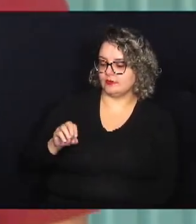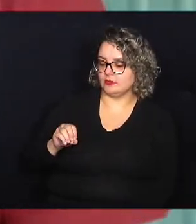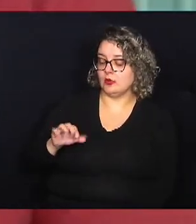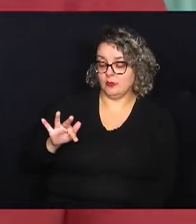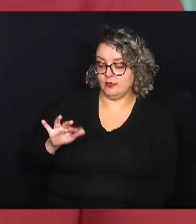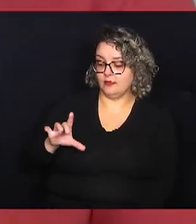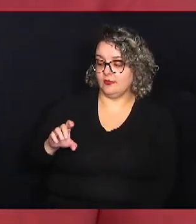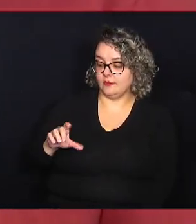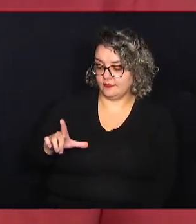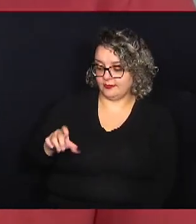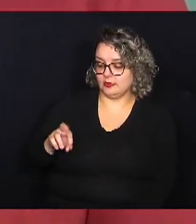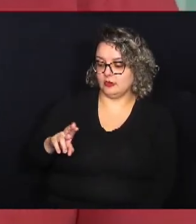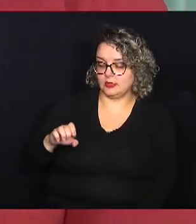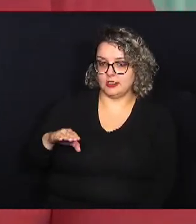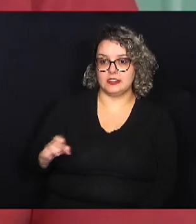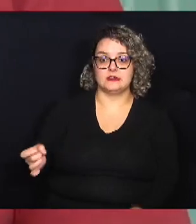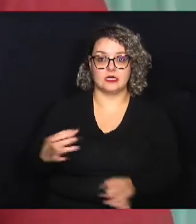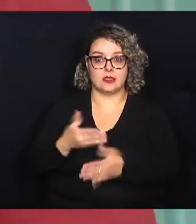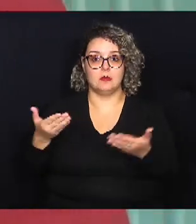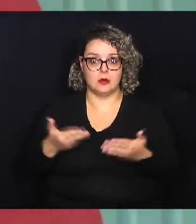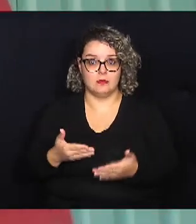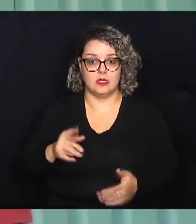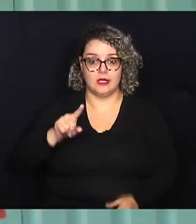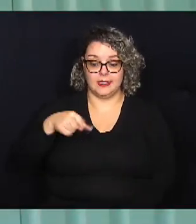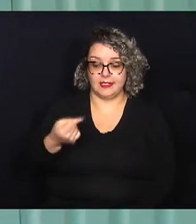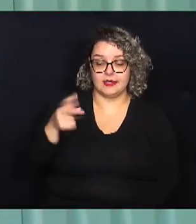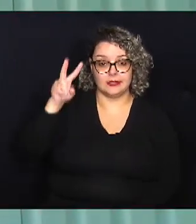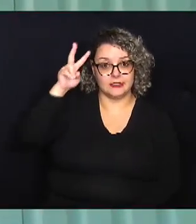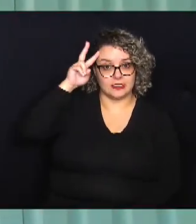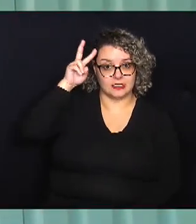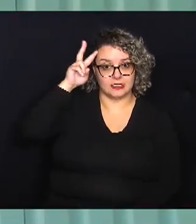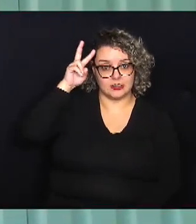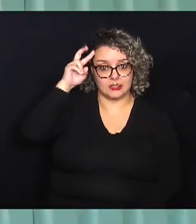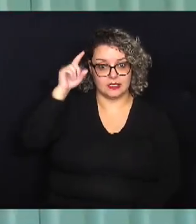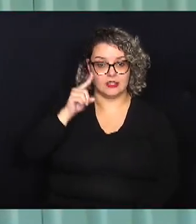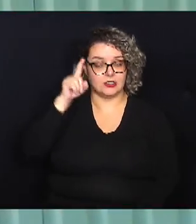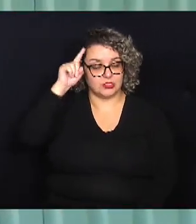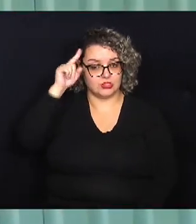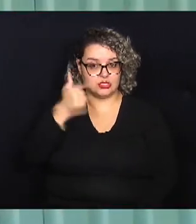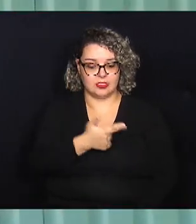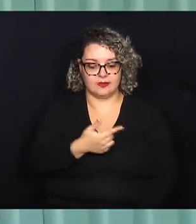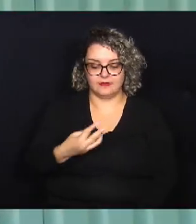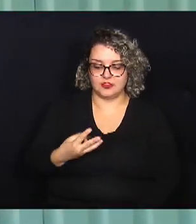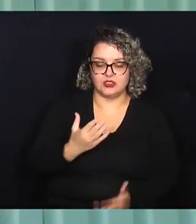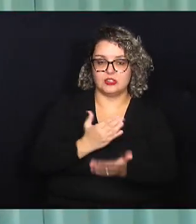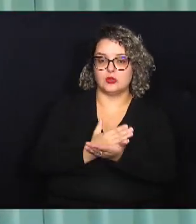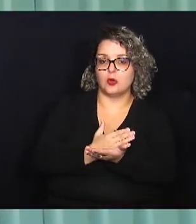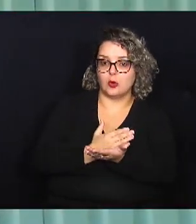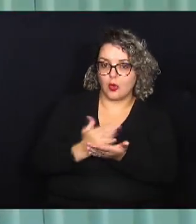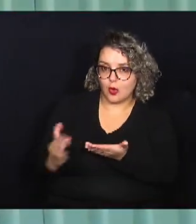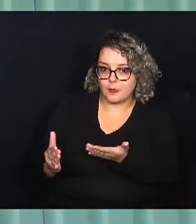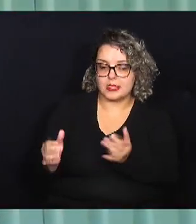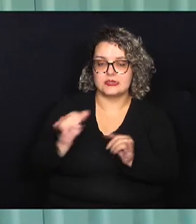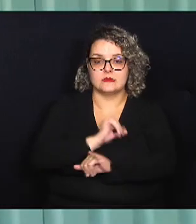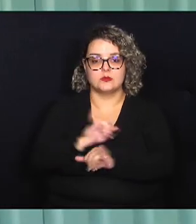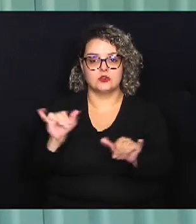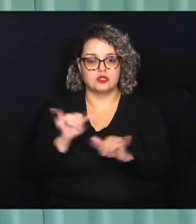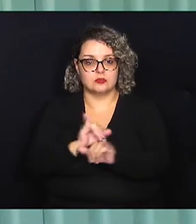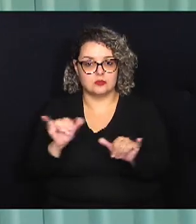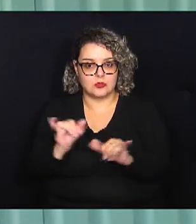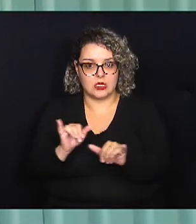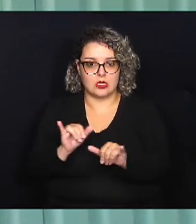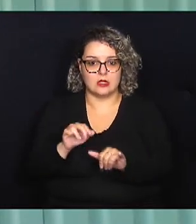as atividades hoje e a partir de segunda-feira, dia 23, iniciamos uma campanha na